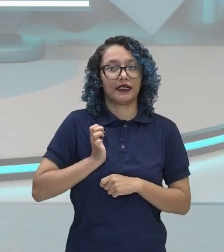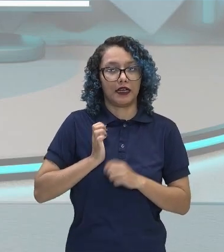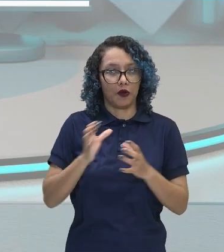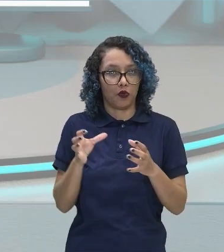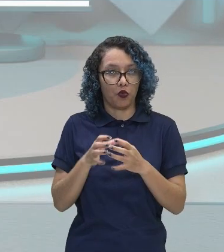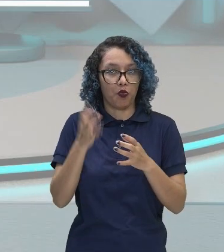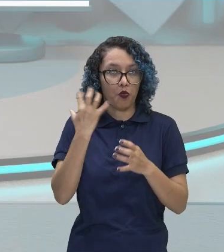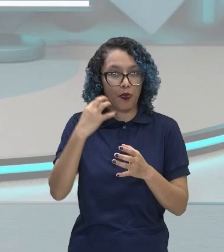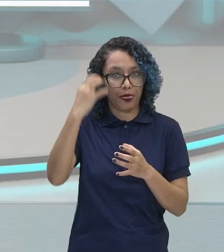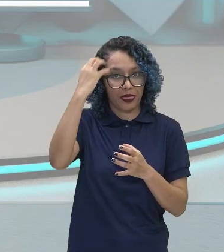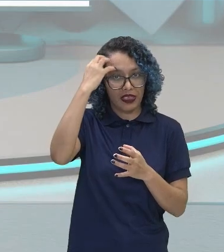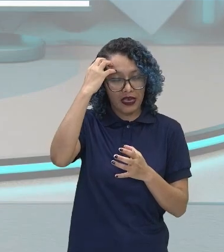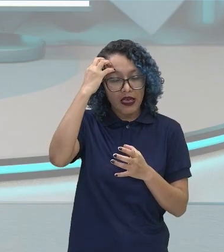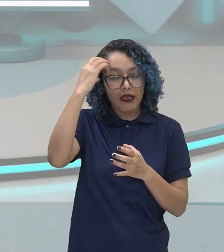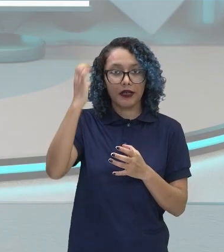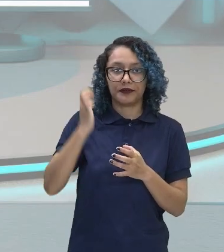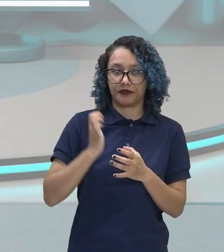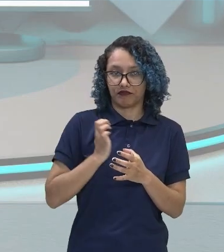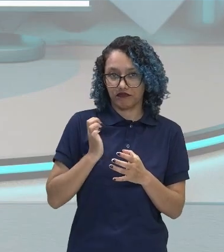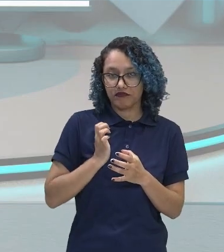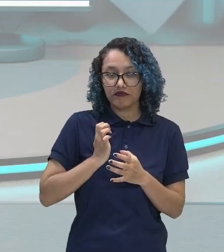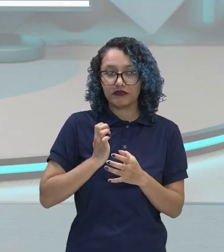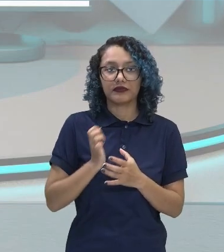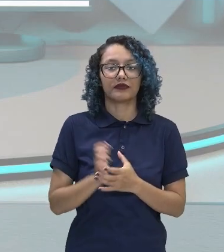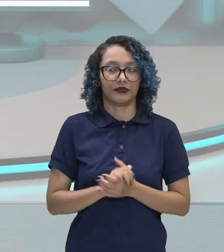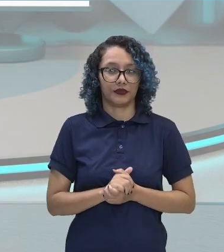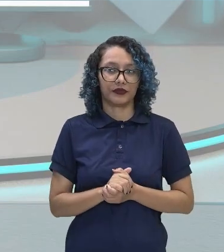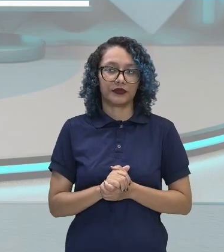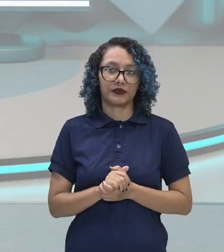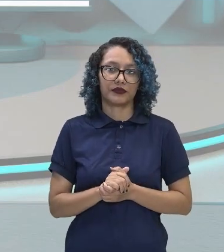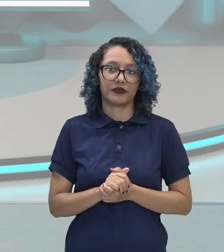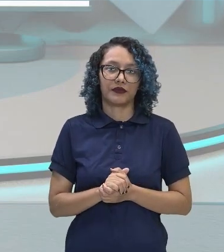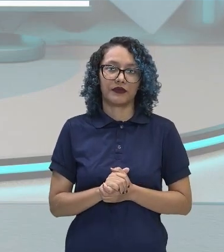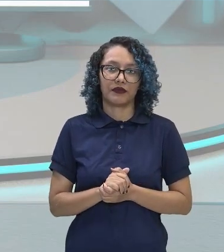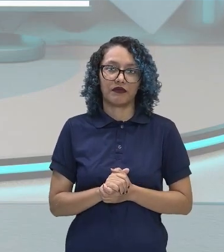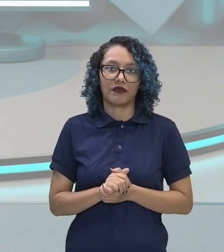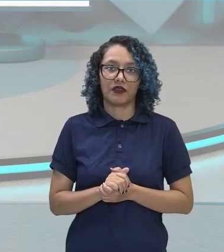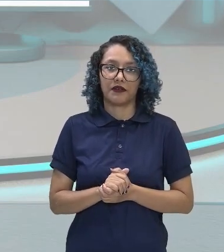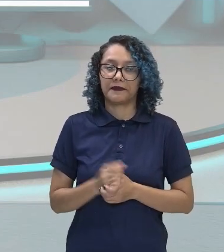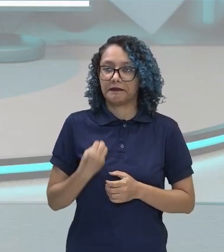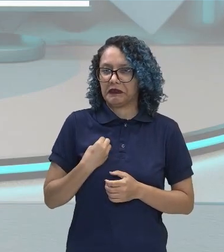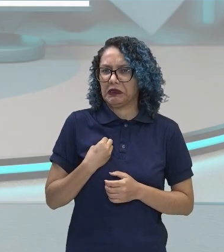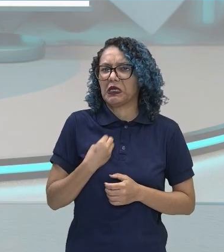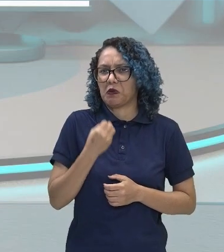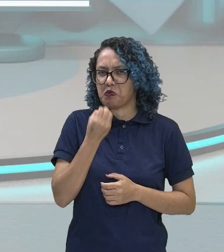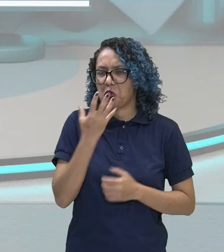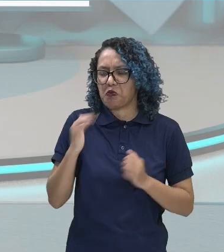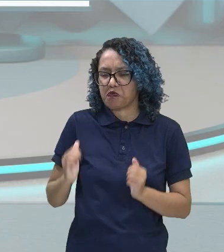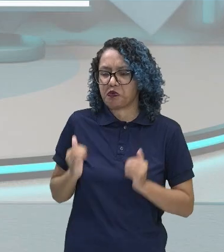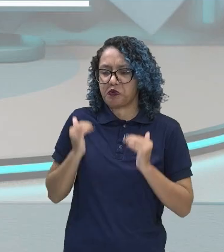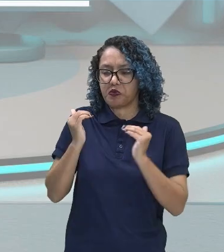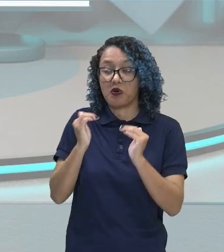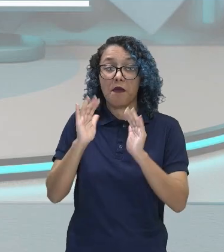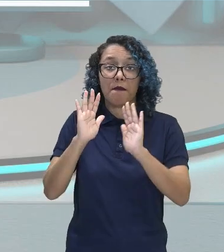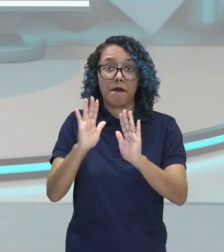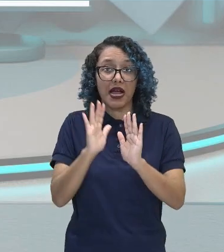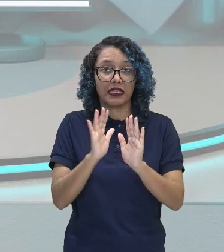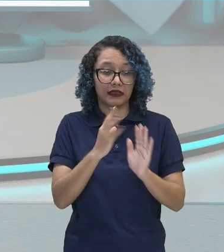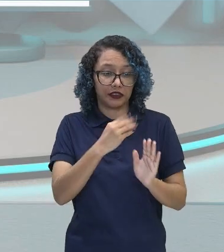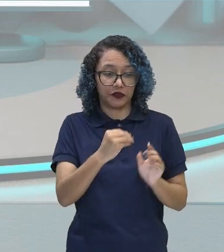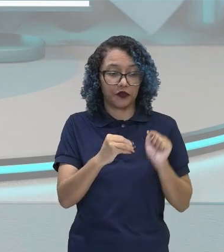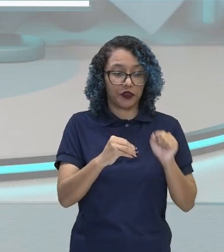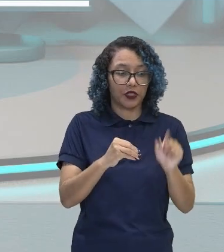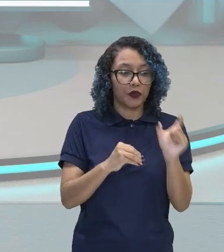realeza, são pessoas que são ricas, bem de vida, né? mas eles querem fugir